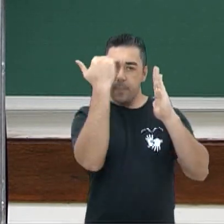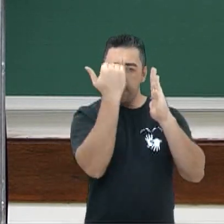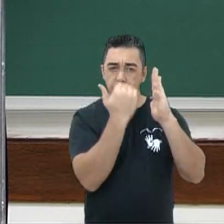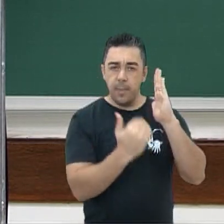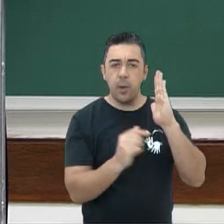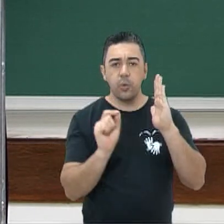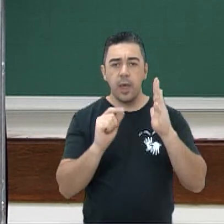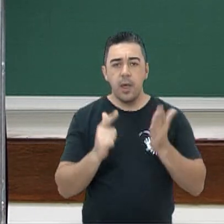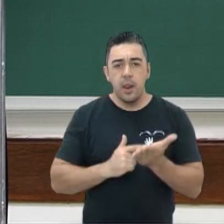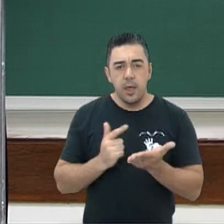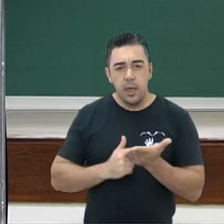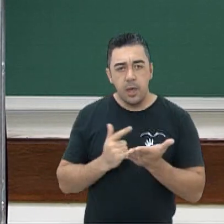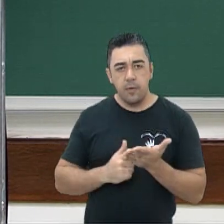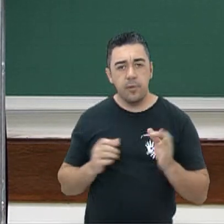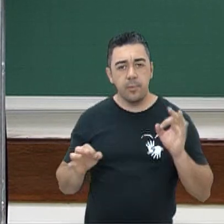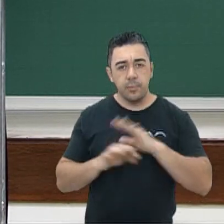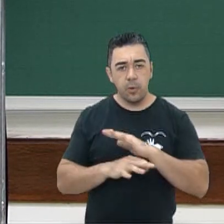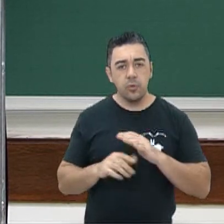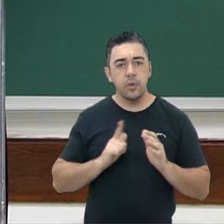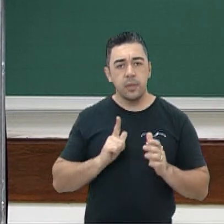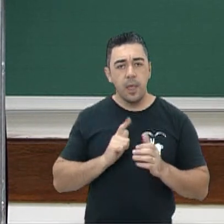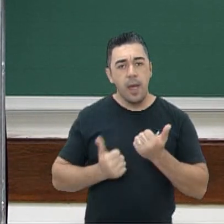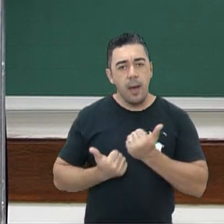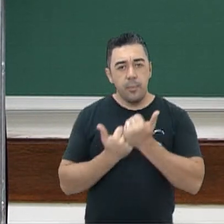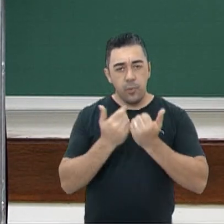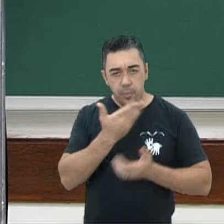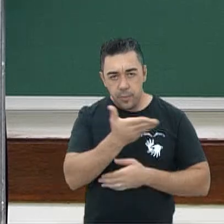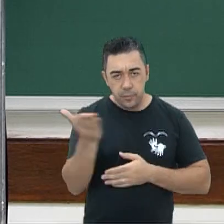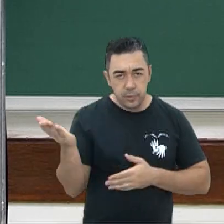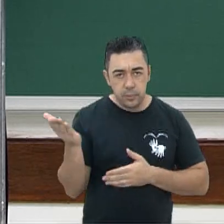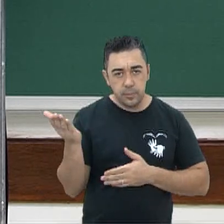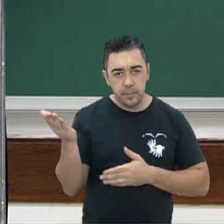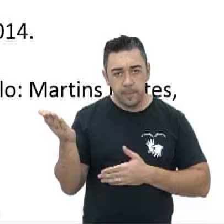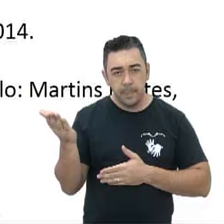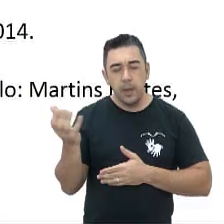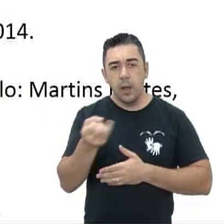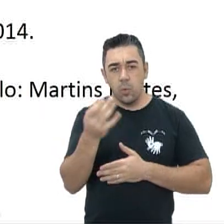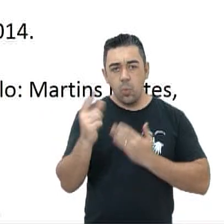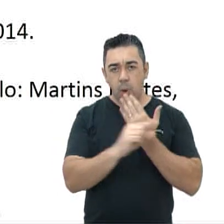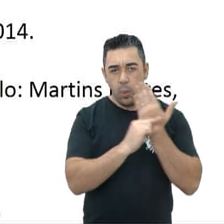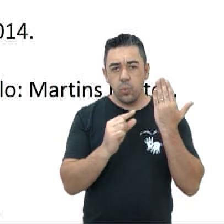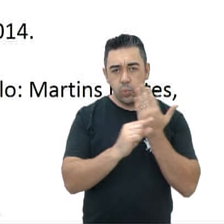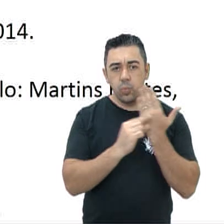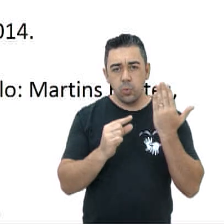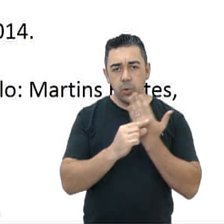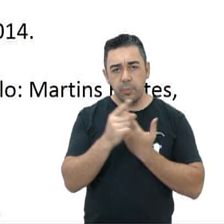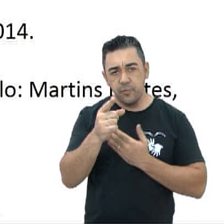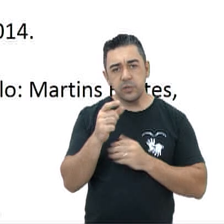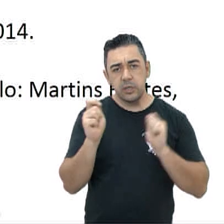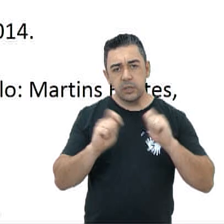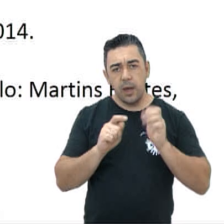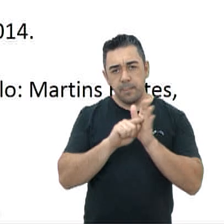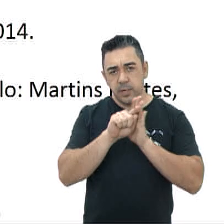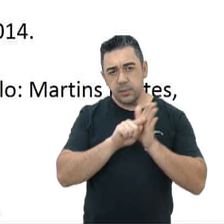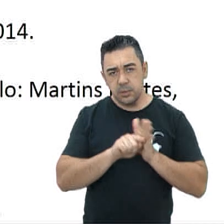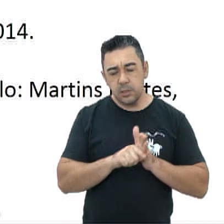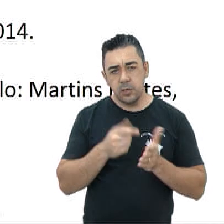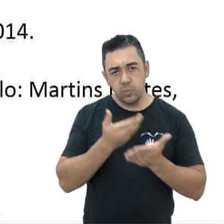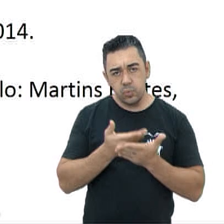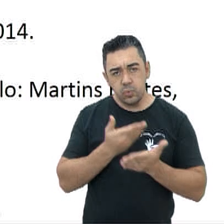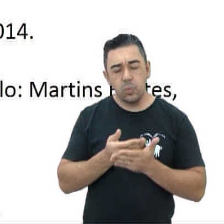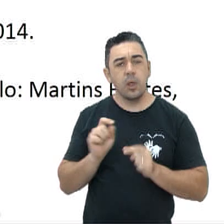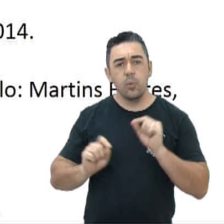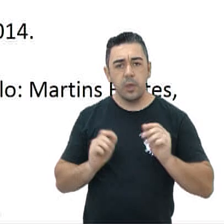nossa aula. Então aqui tem uma bibliografia de apoio para vocês, né? Alguns autores para vocês poderem estudar